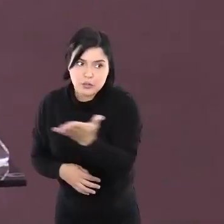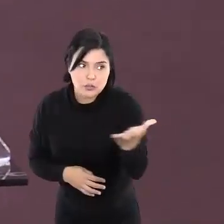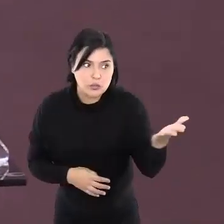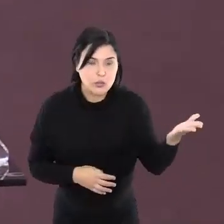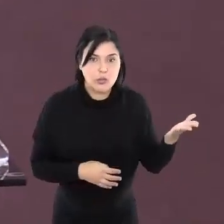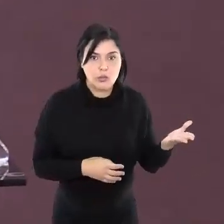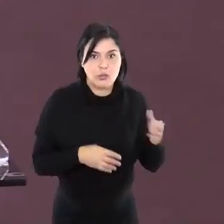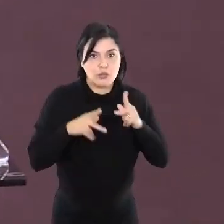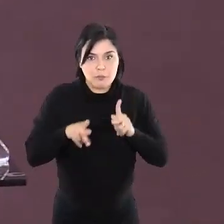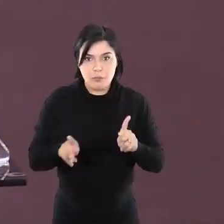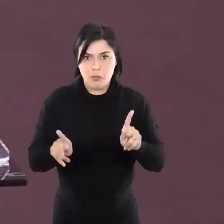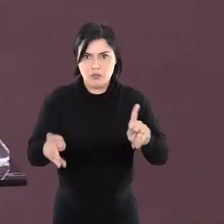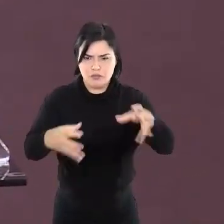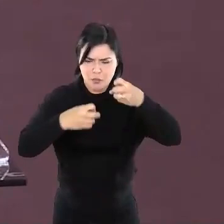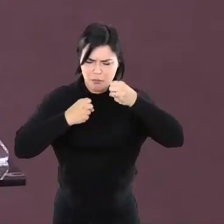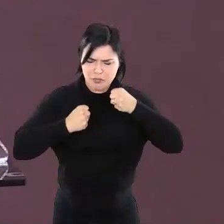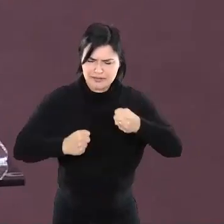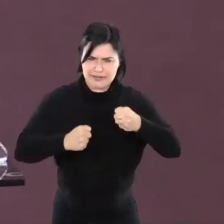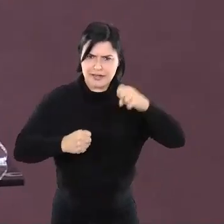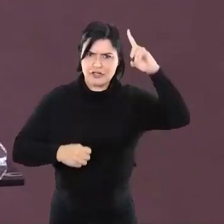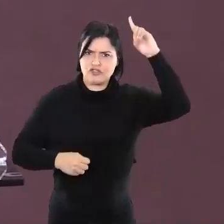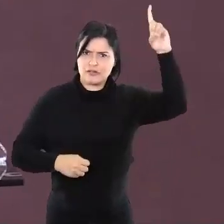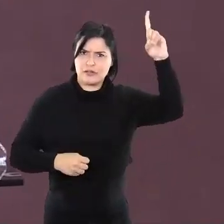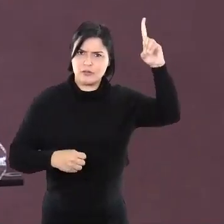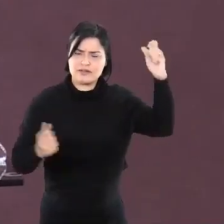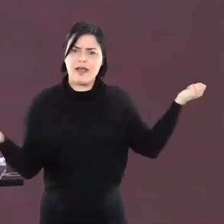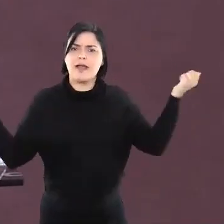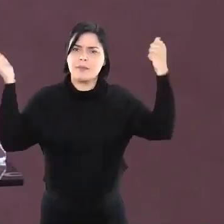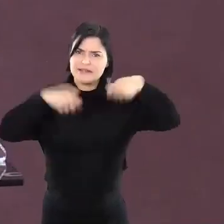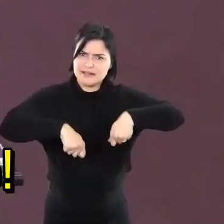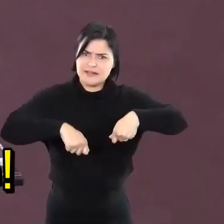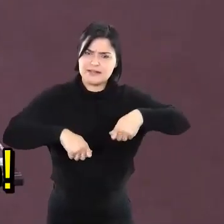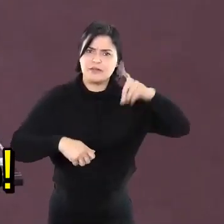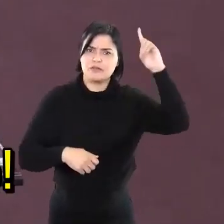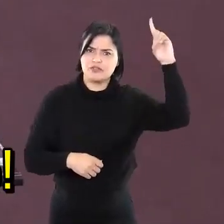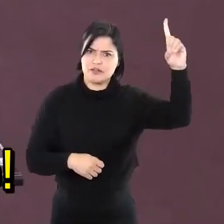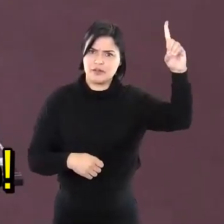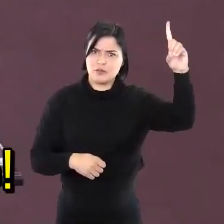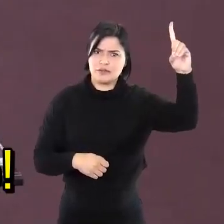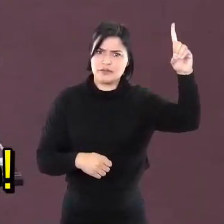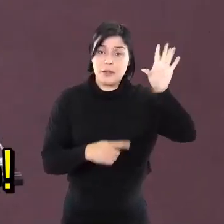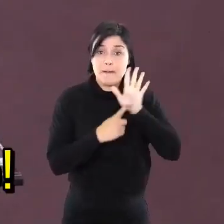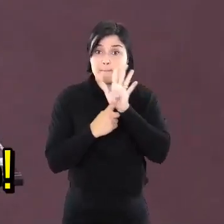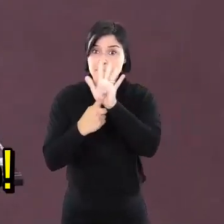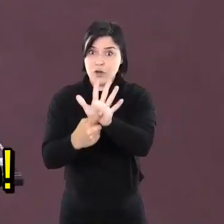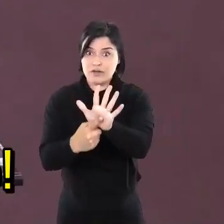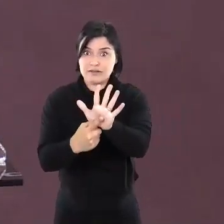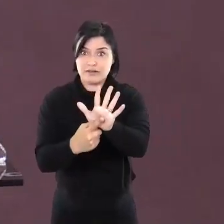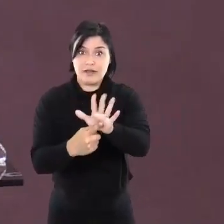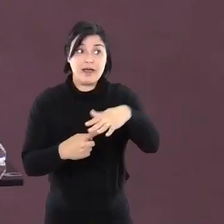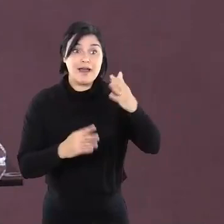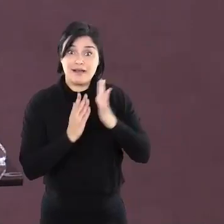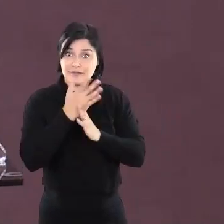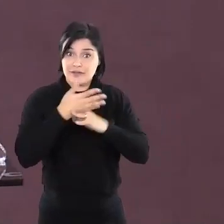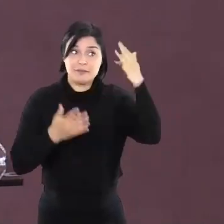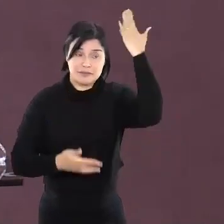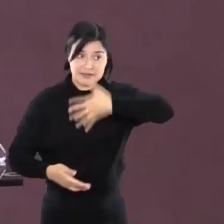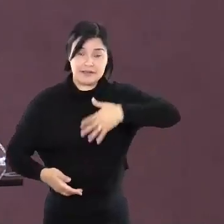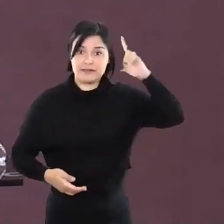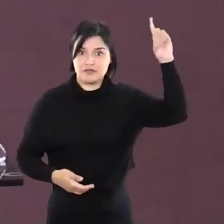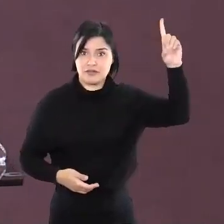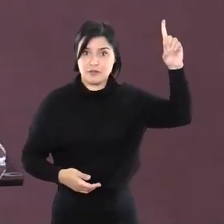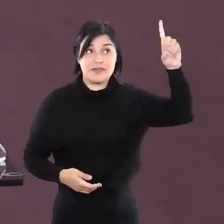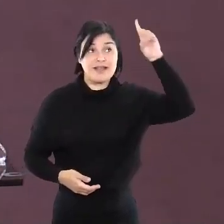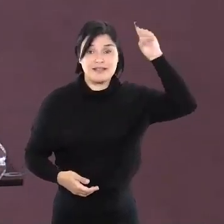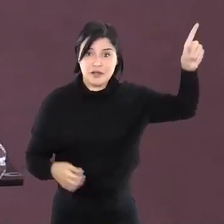de Deus, a capacitação de Deus, se manifesta na sua presença. Ele